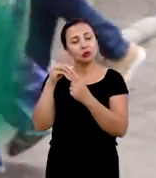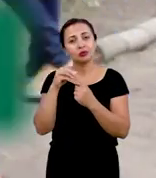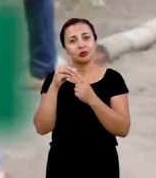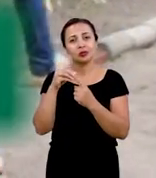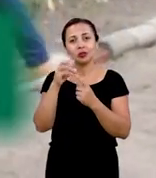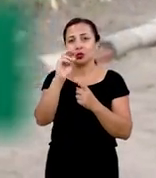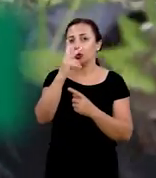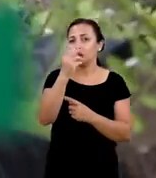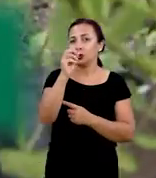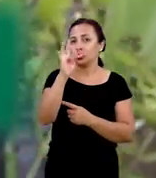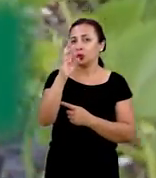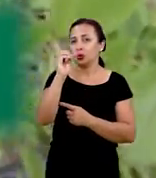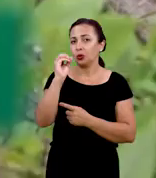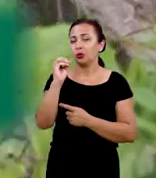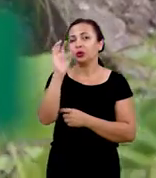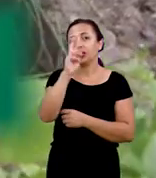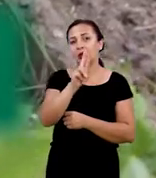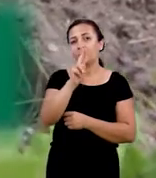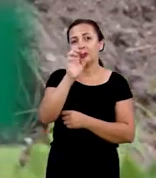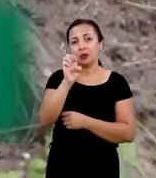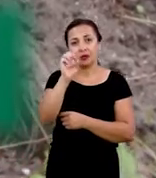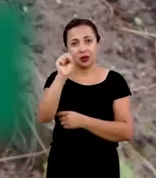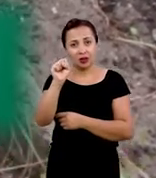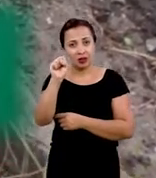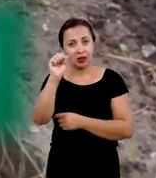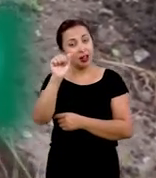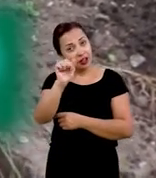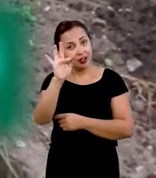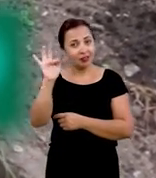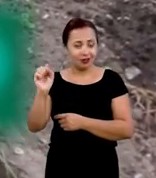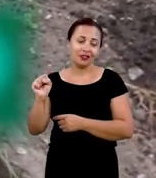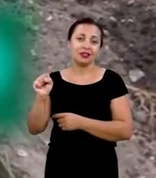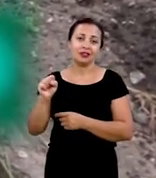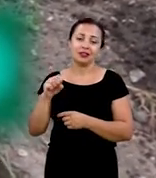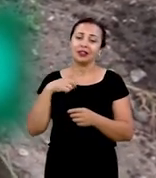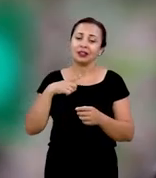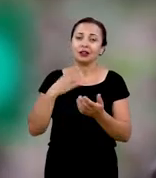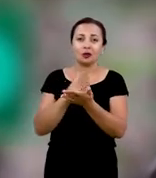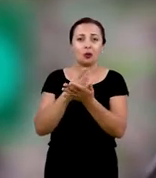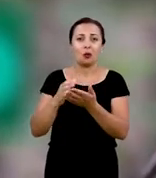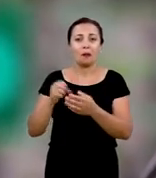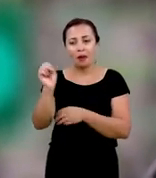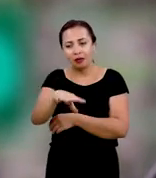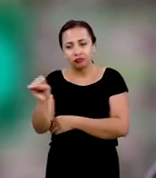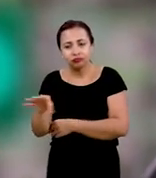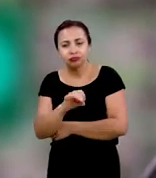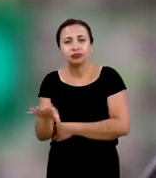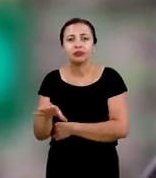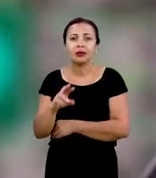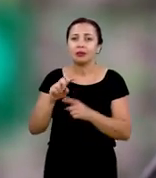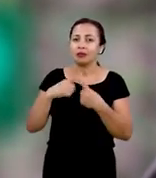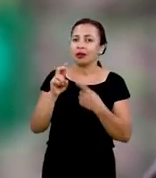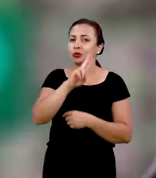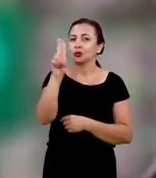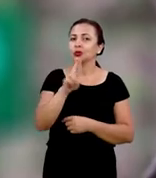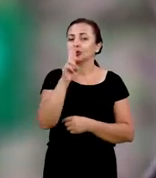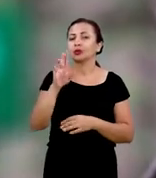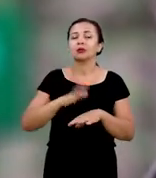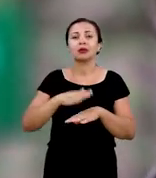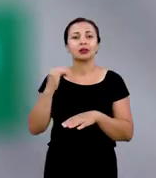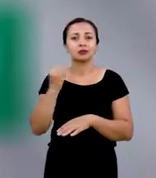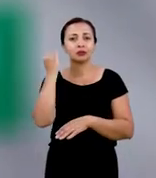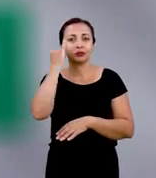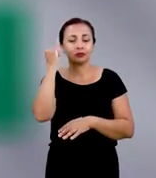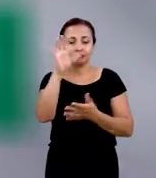experimental do Horto Florestal, da UFS, em que a gente tem algumas plantas cultivadas, mas a gente utiliza principalmente